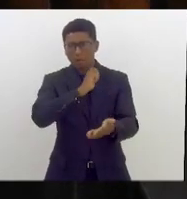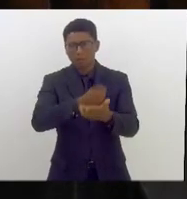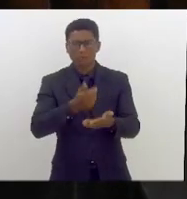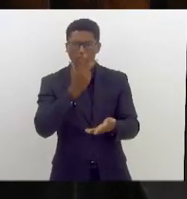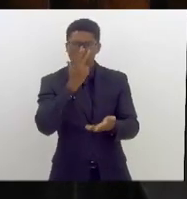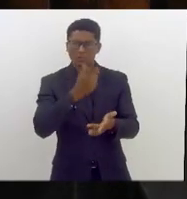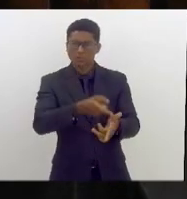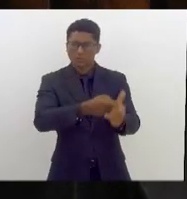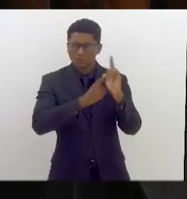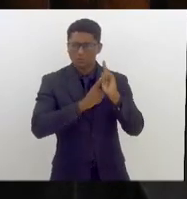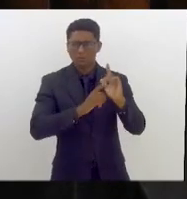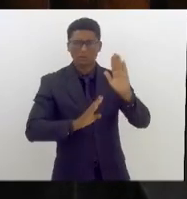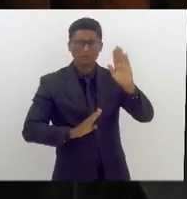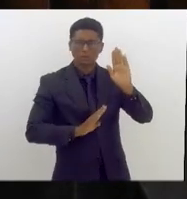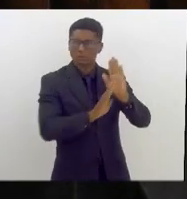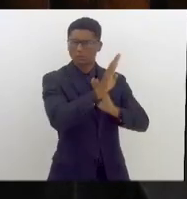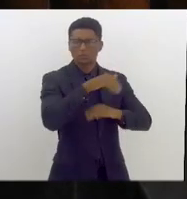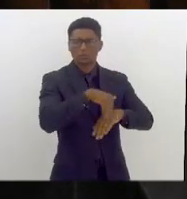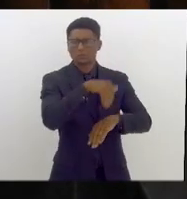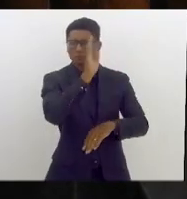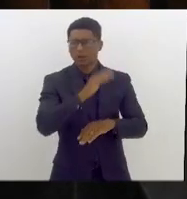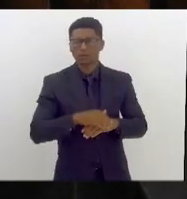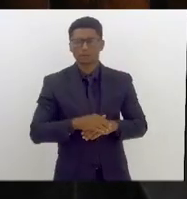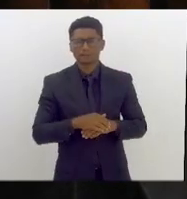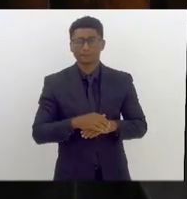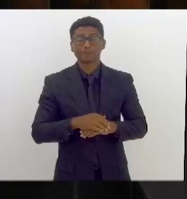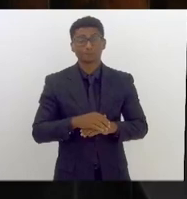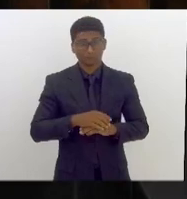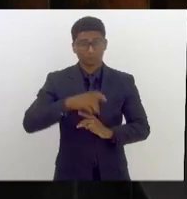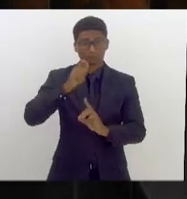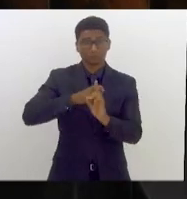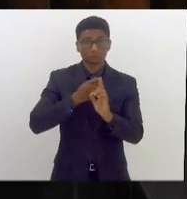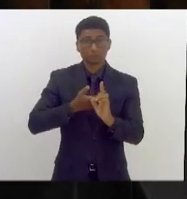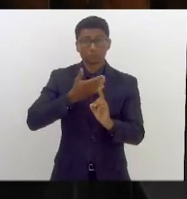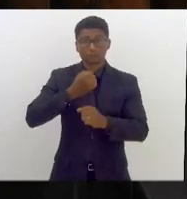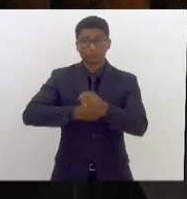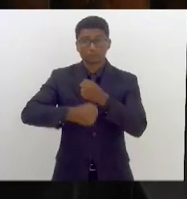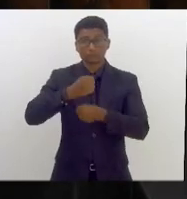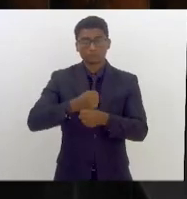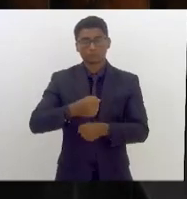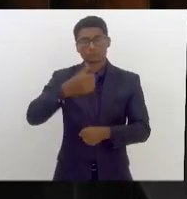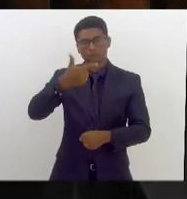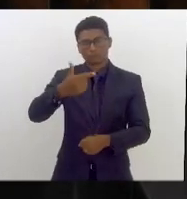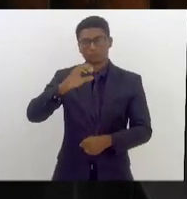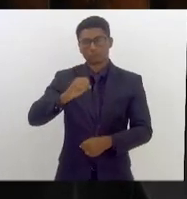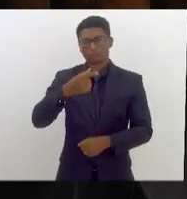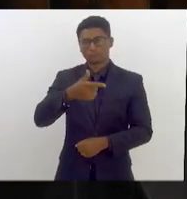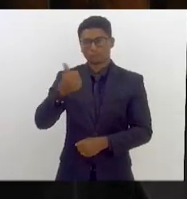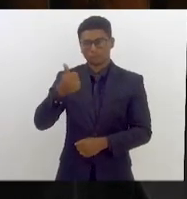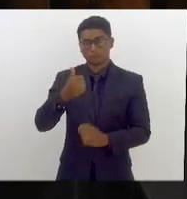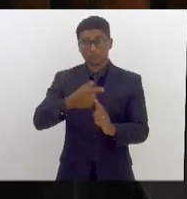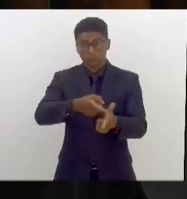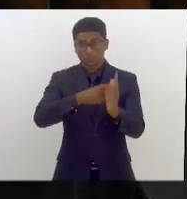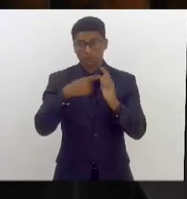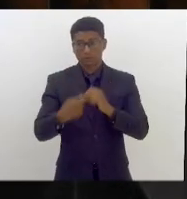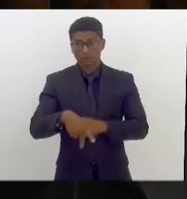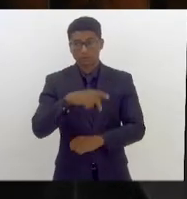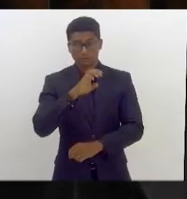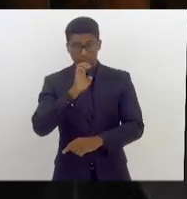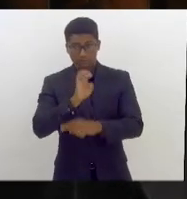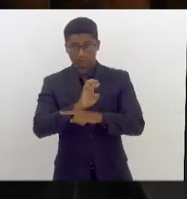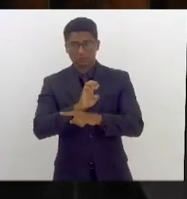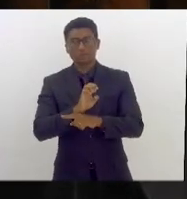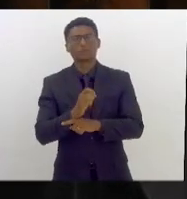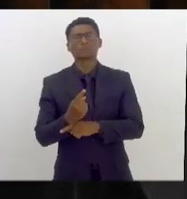mais o Estado deve. Em dezembro de 2021, a dívida do Estado, a dívida pública do Estado, segundo a Secretaria de Fazenda, era